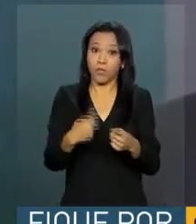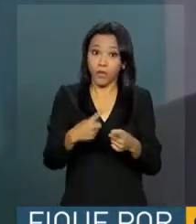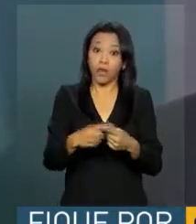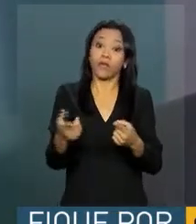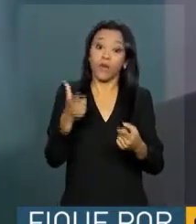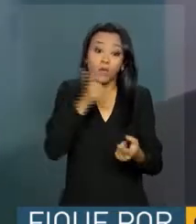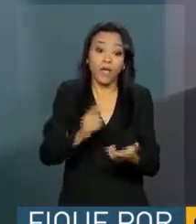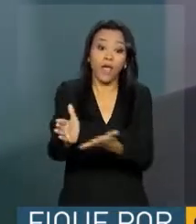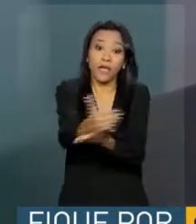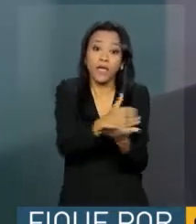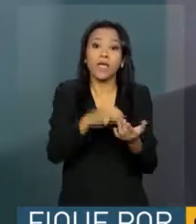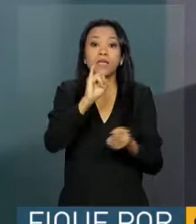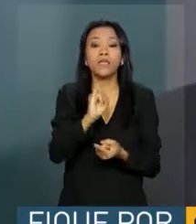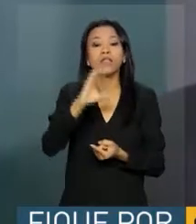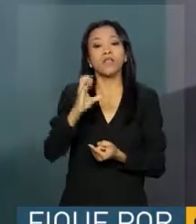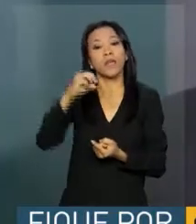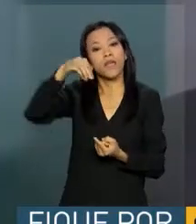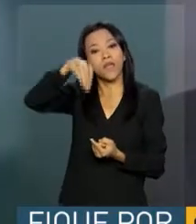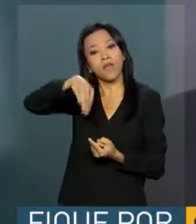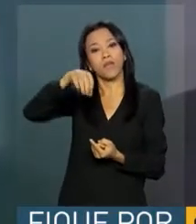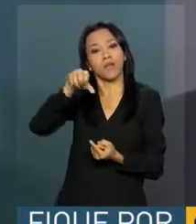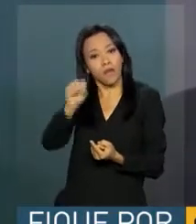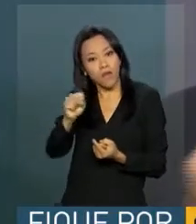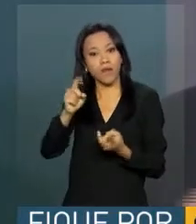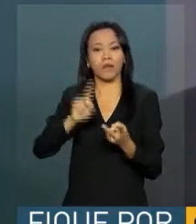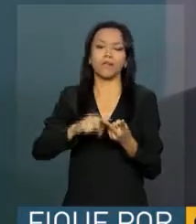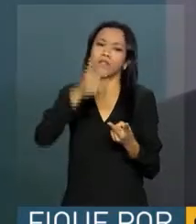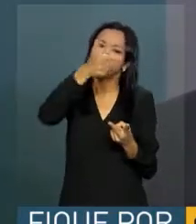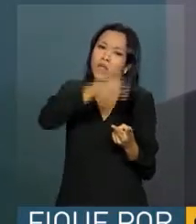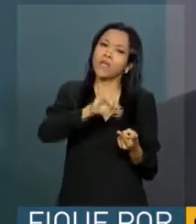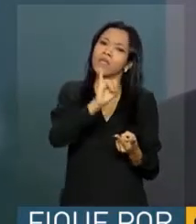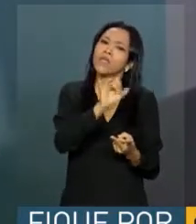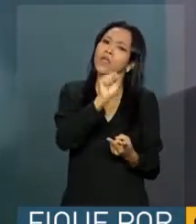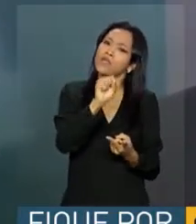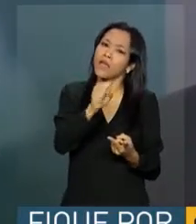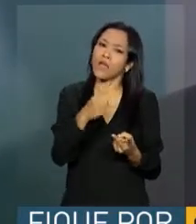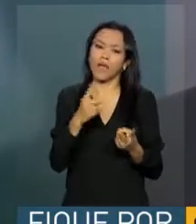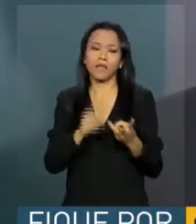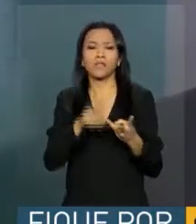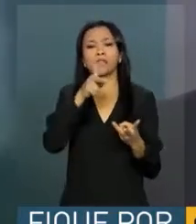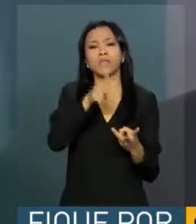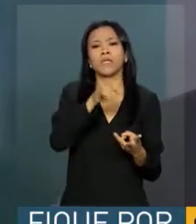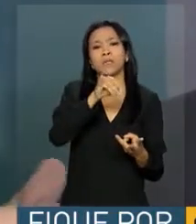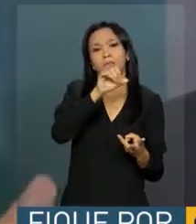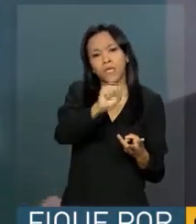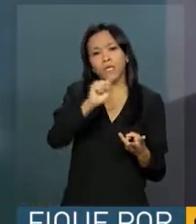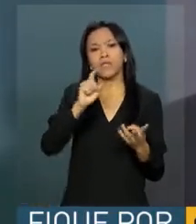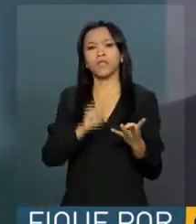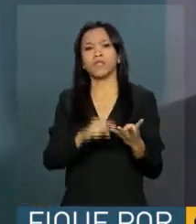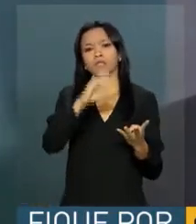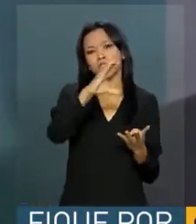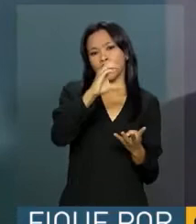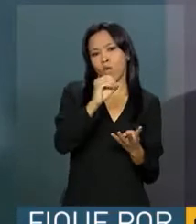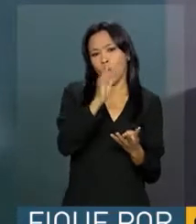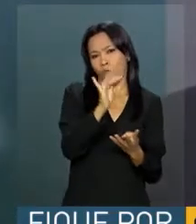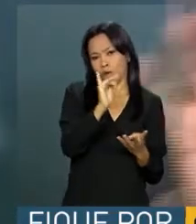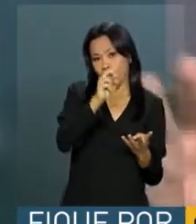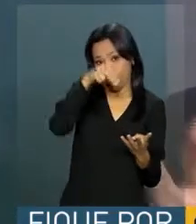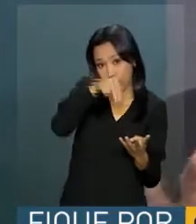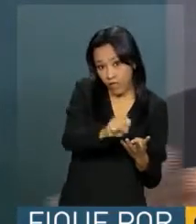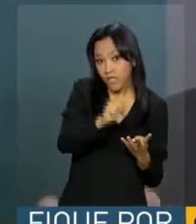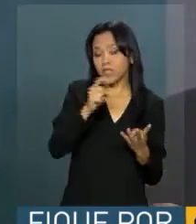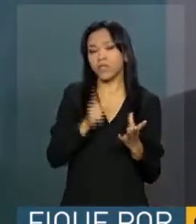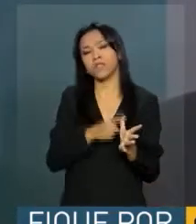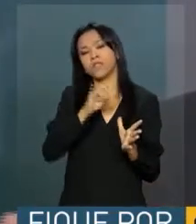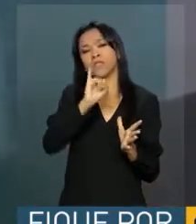de ICMS, ISS na área de serviços, PIS, COFINS, etc, etc, etc. Quer dizer, todos os